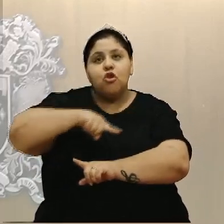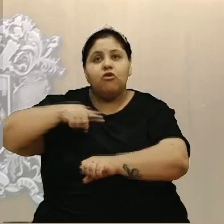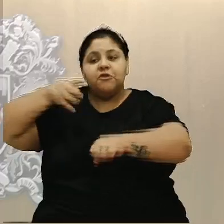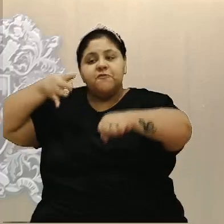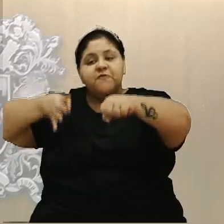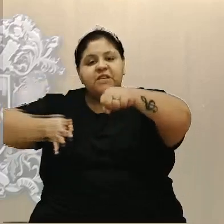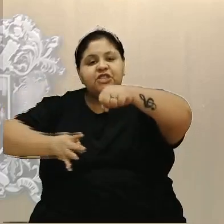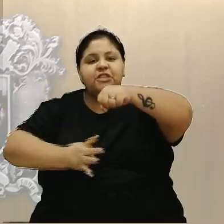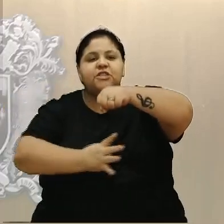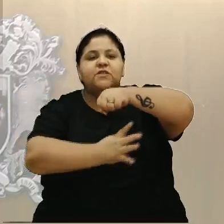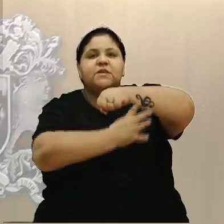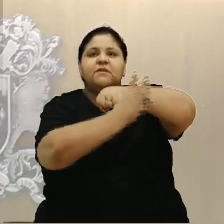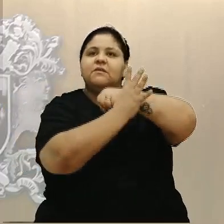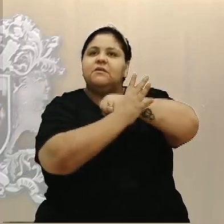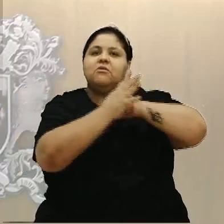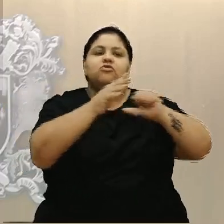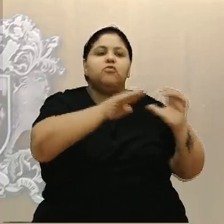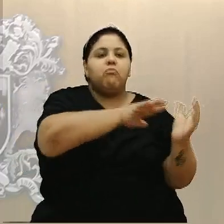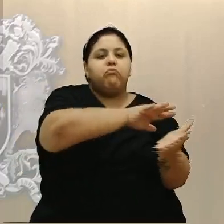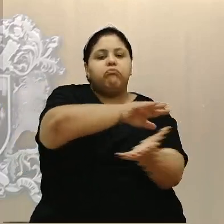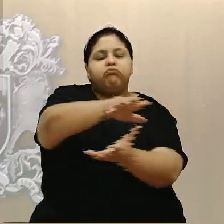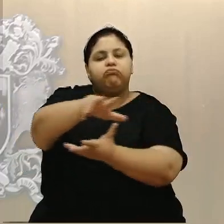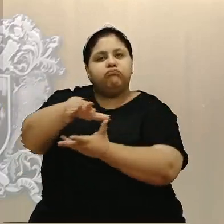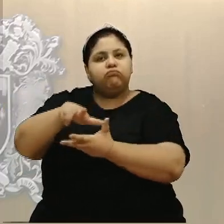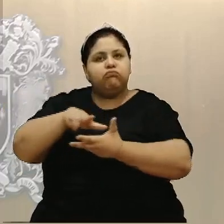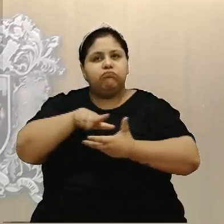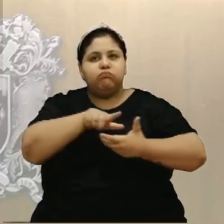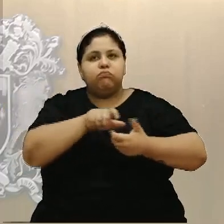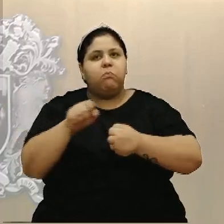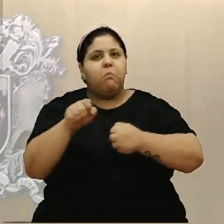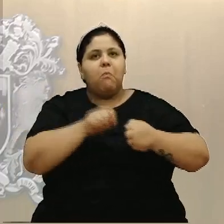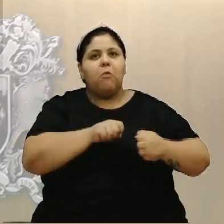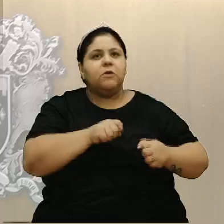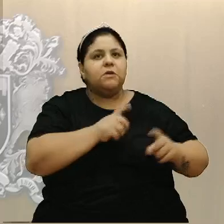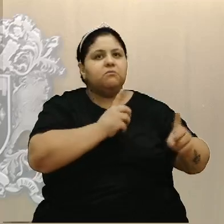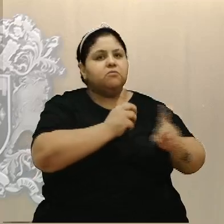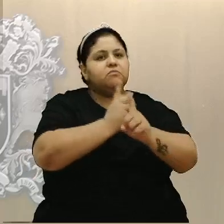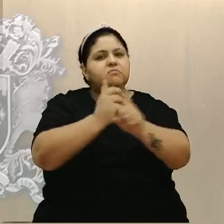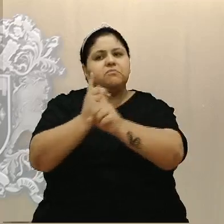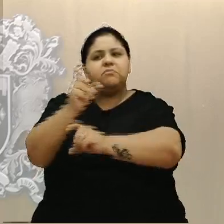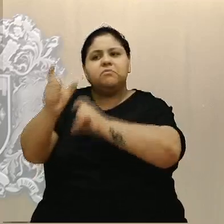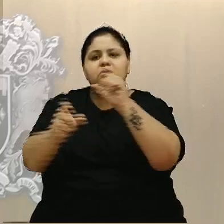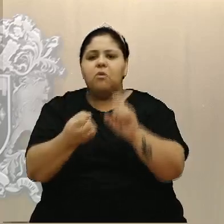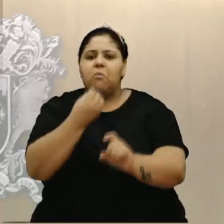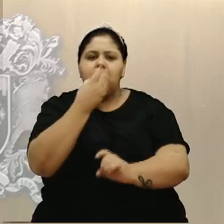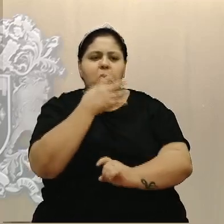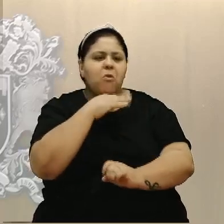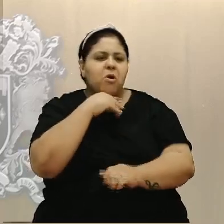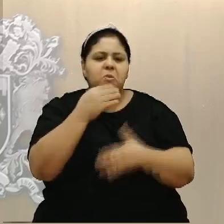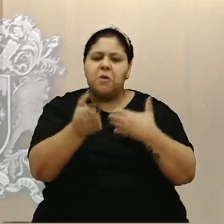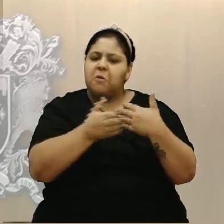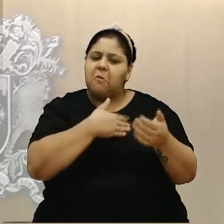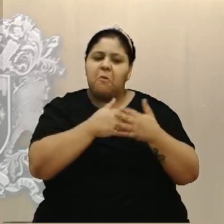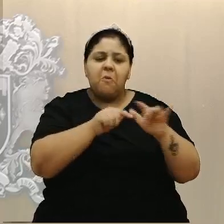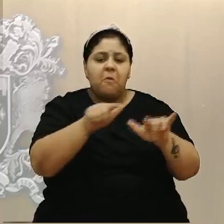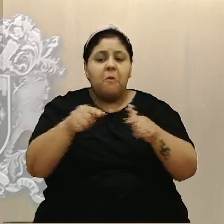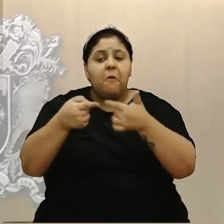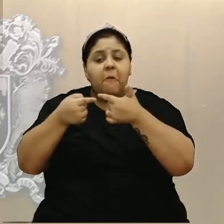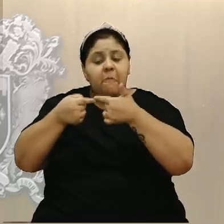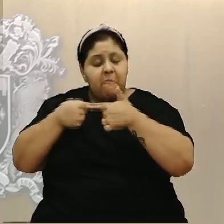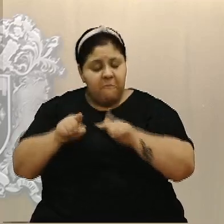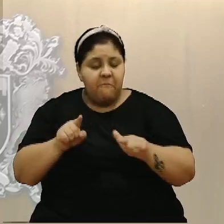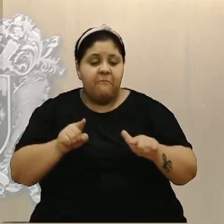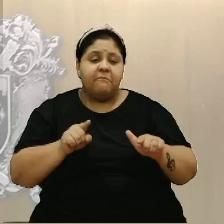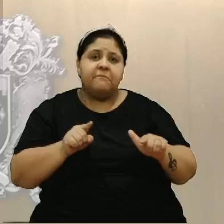peregrinos, viajantes pelo mundo. Havemos de encontrar gente boa e gente ruim em qualquer lugar, mas vamos